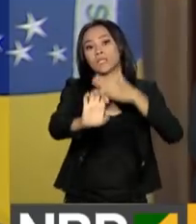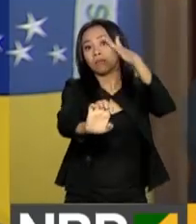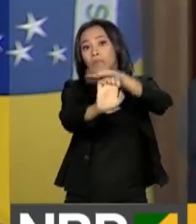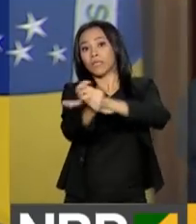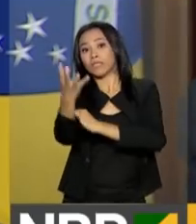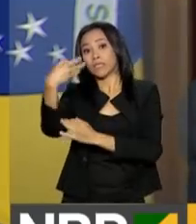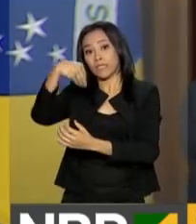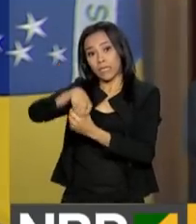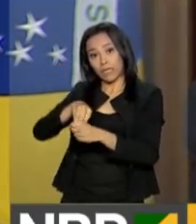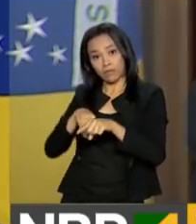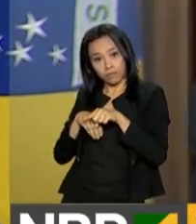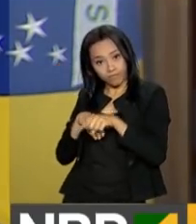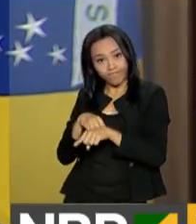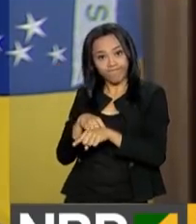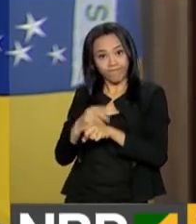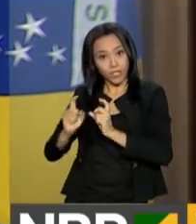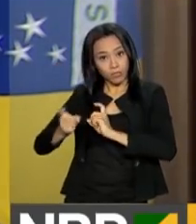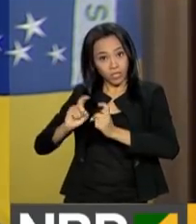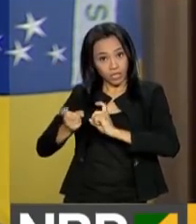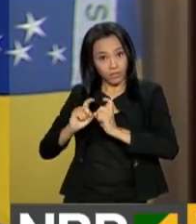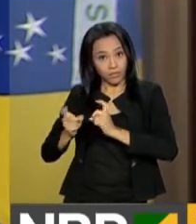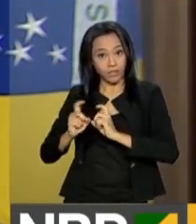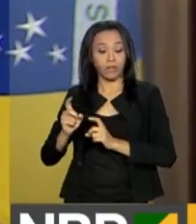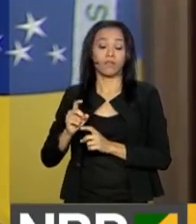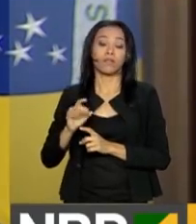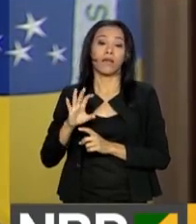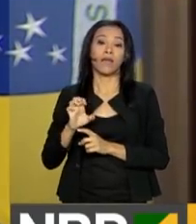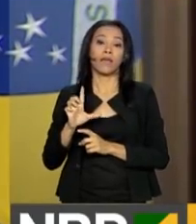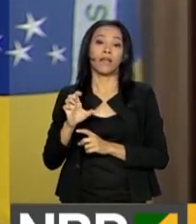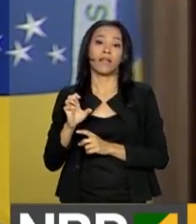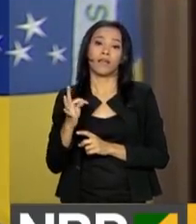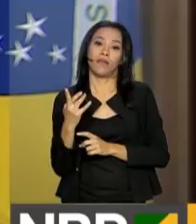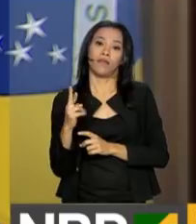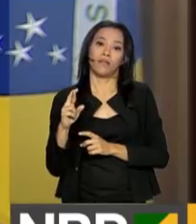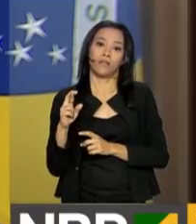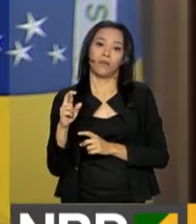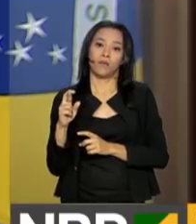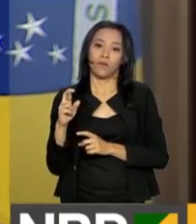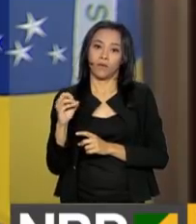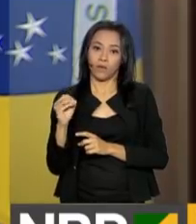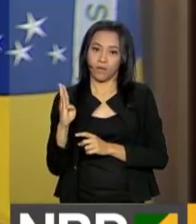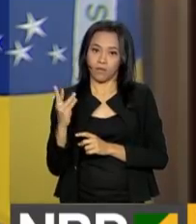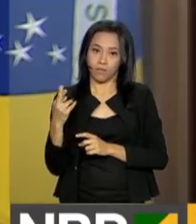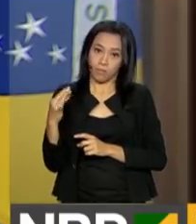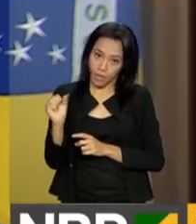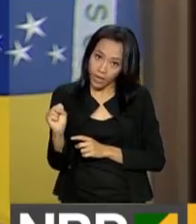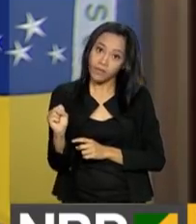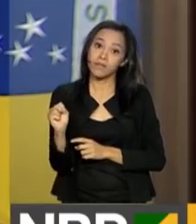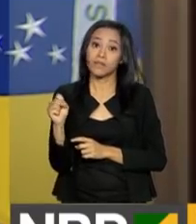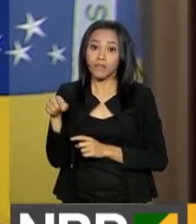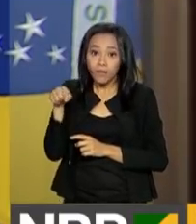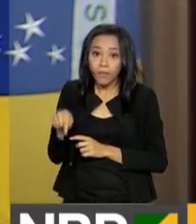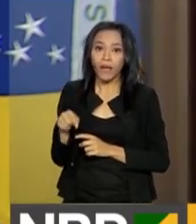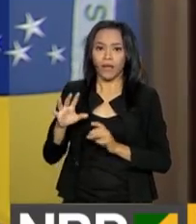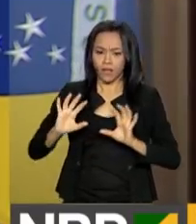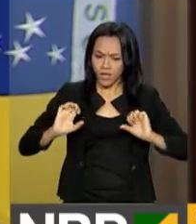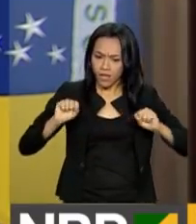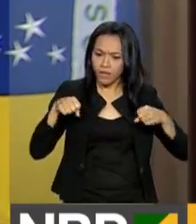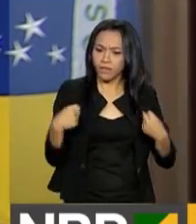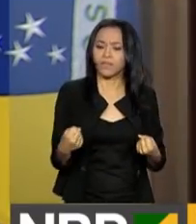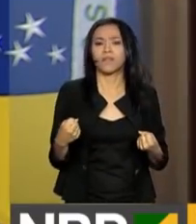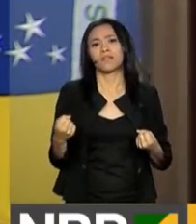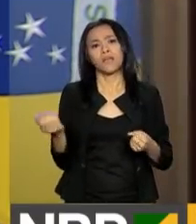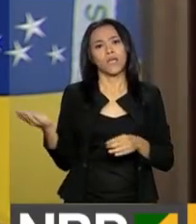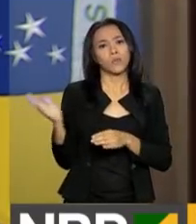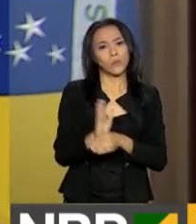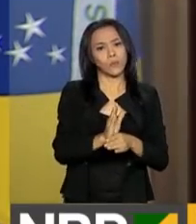a um fundo criado especialmente com vários milhões e 11 milhões para a revitalização do rio